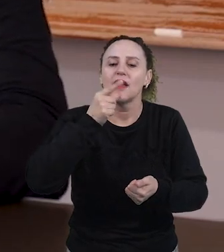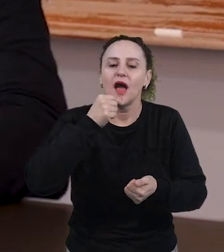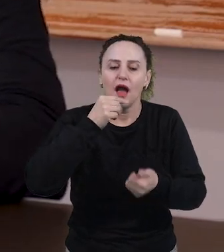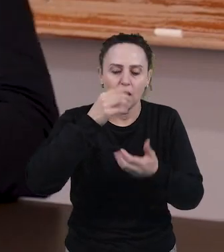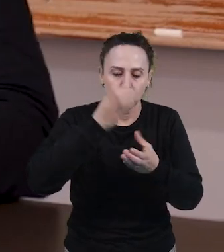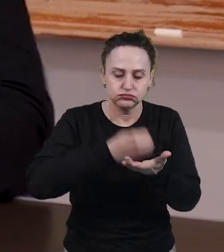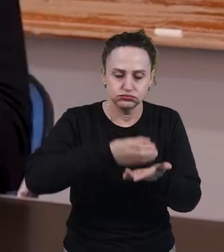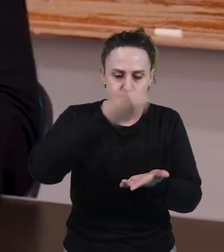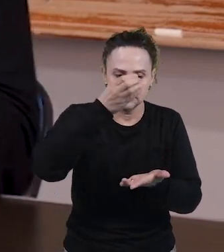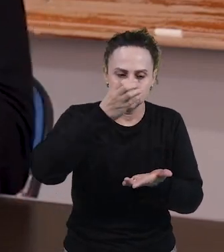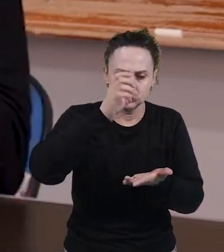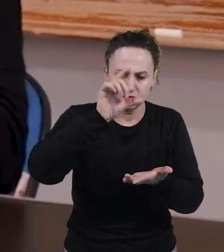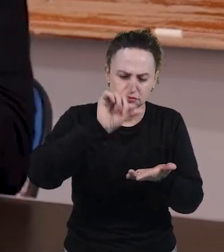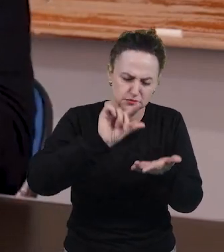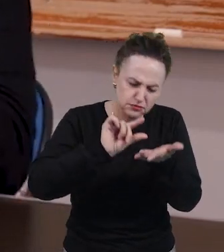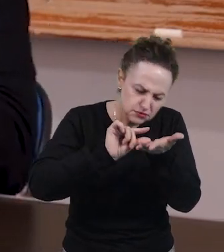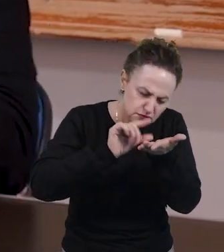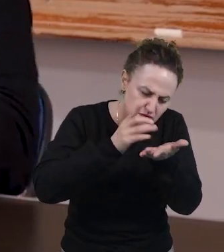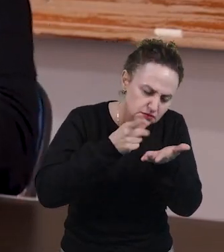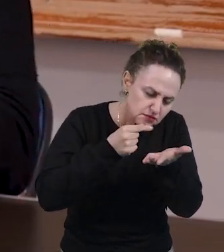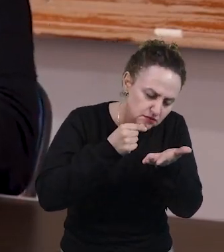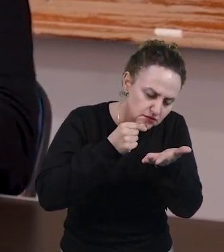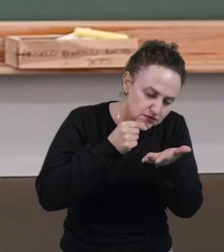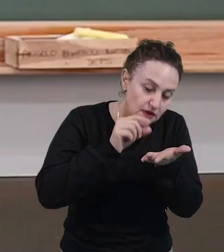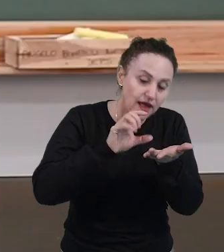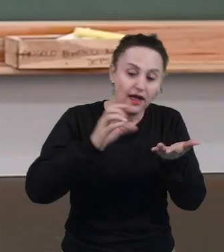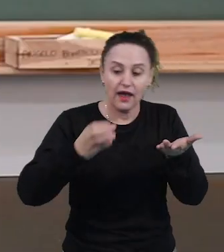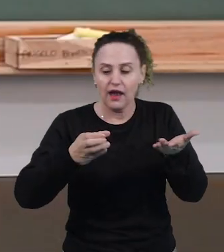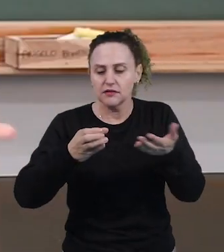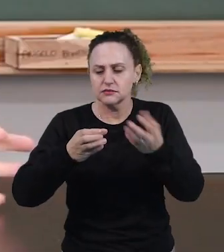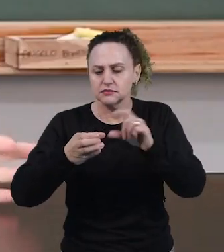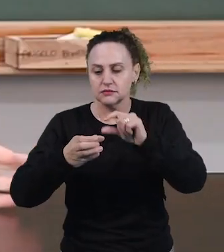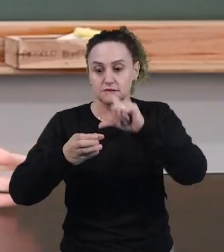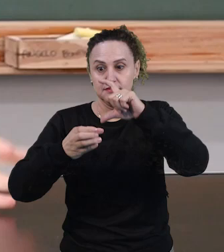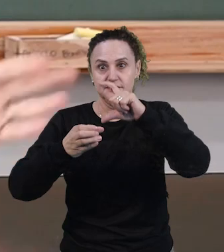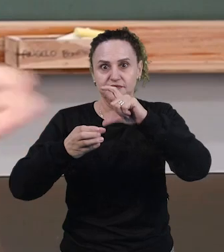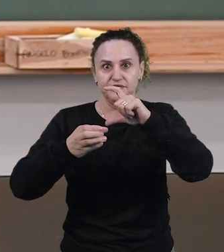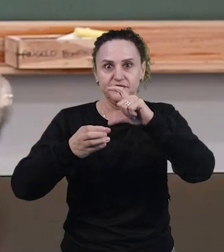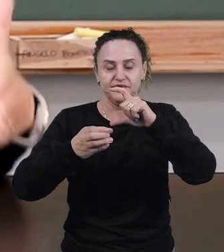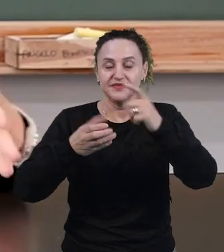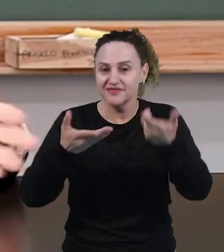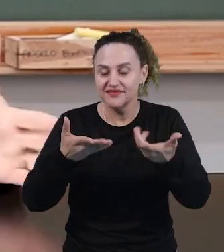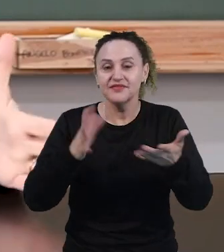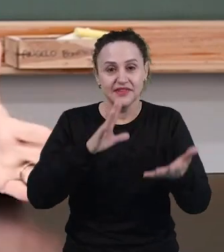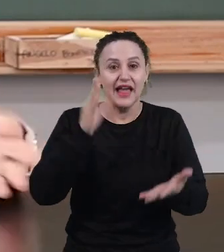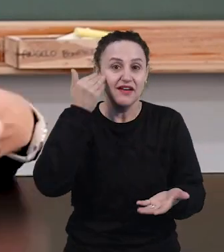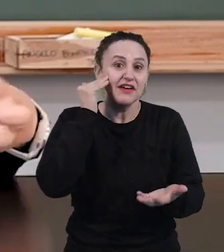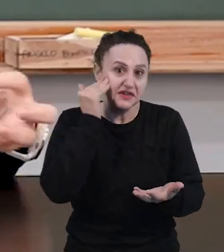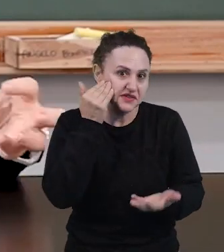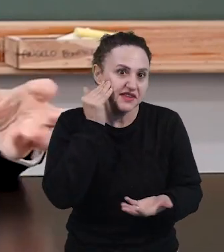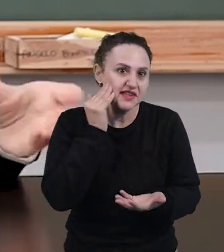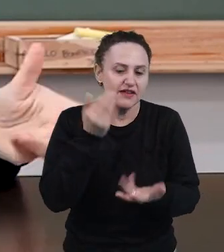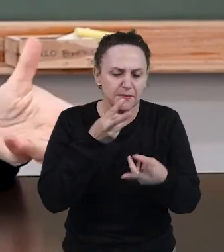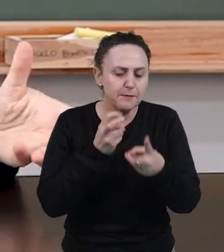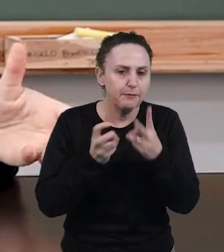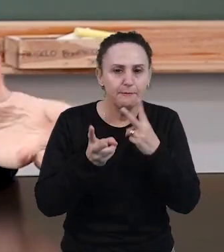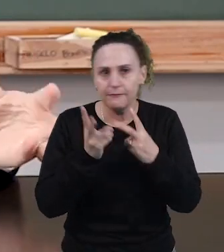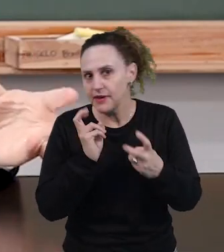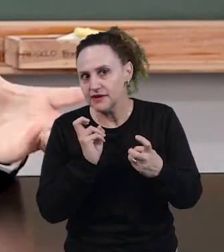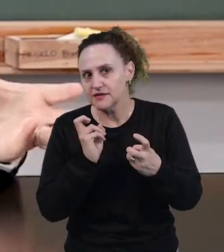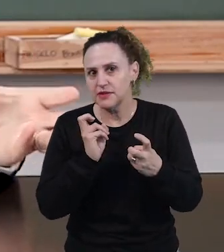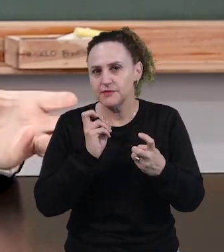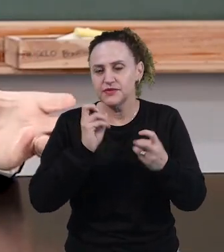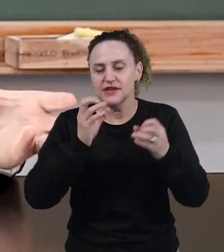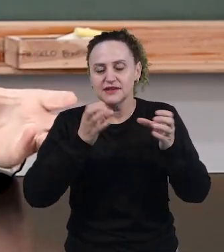mas continua a mesma quantidade de água, né? Se antes ela ainda achava que eu trocando